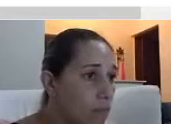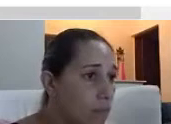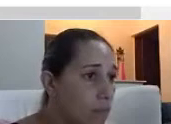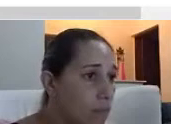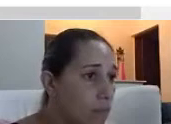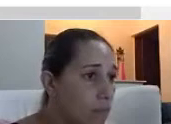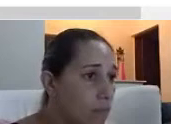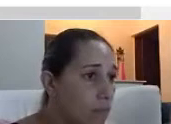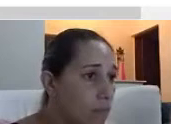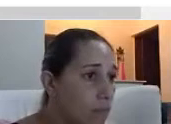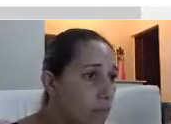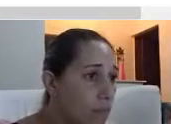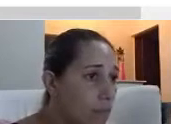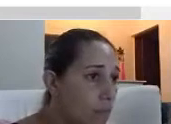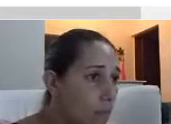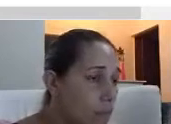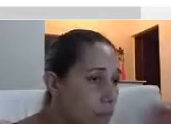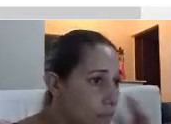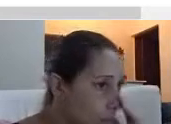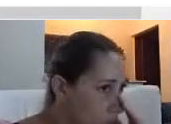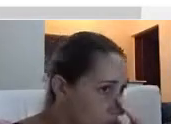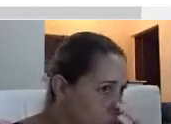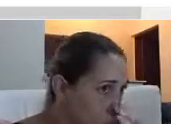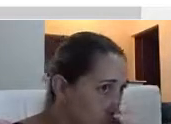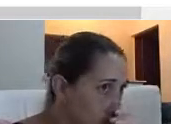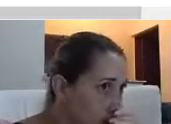da gente, né? Mas, de qualquer forma,